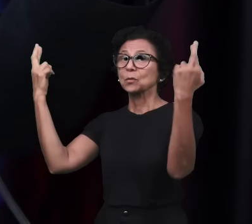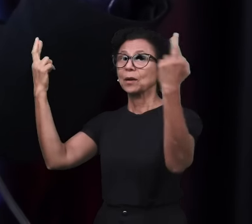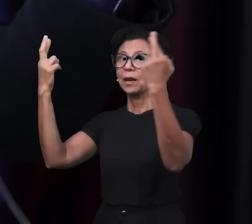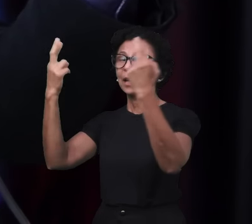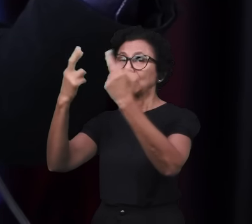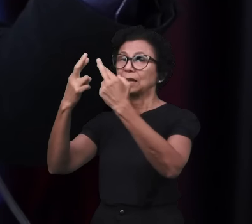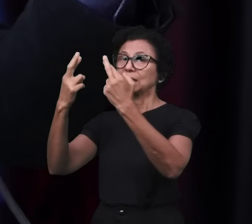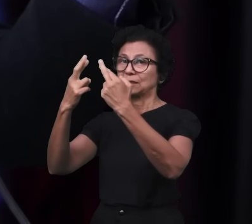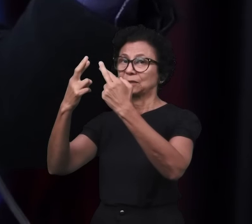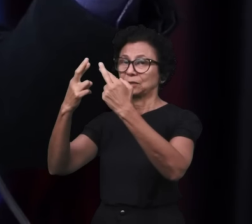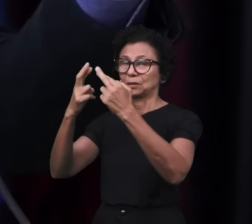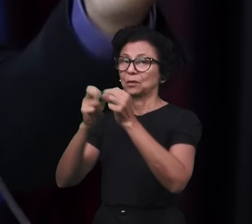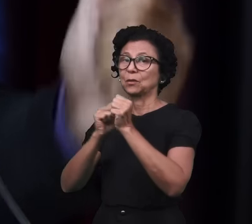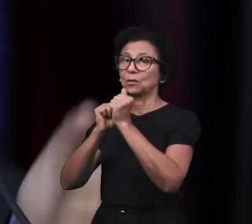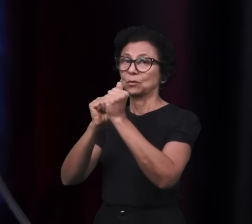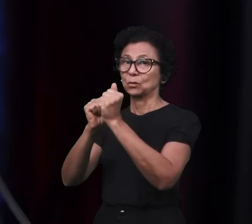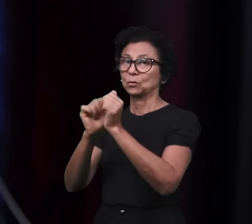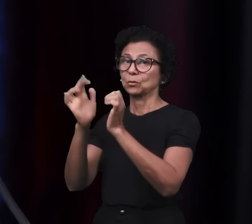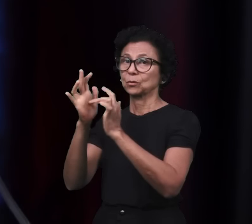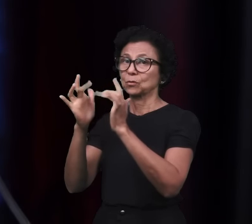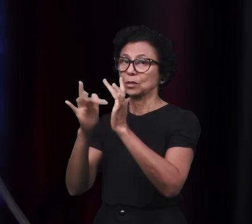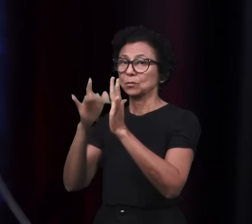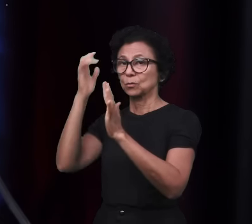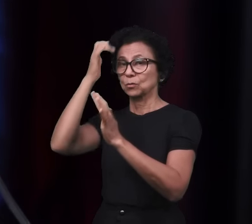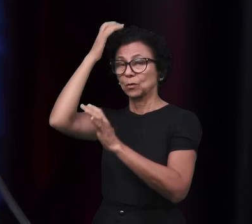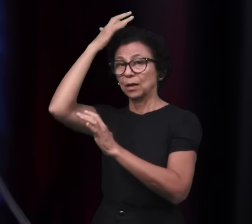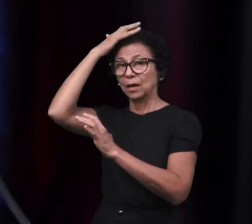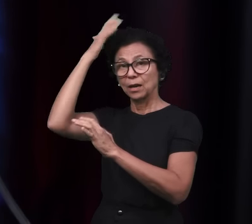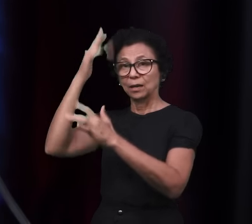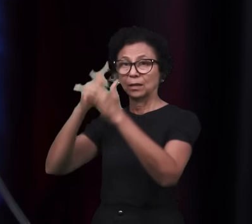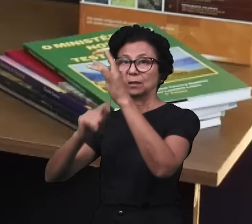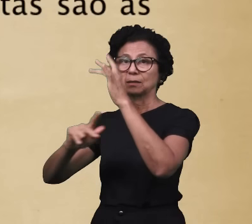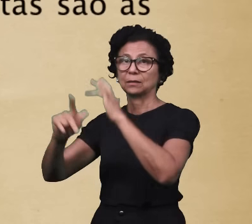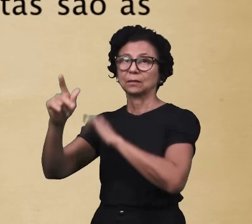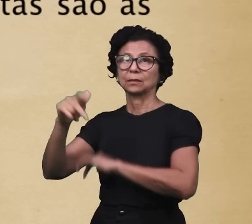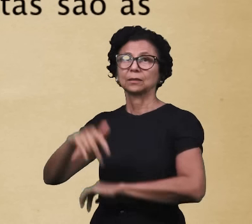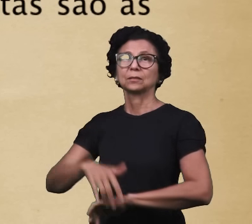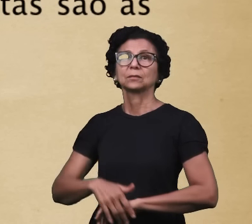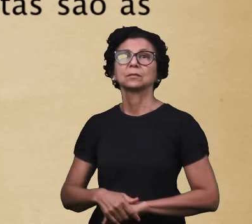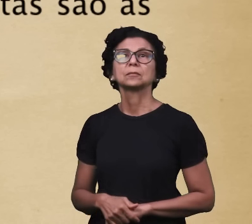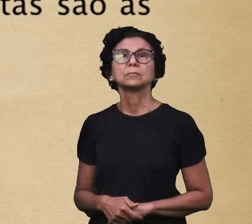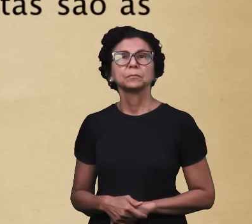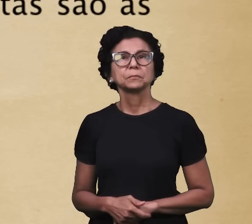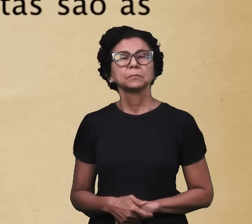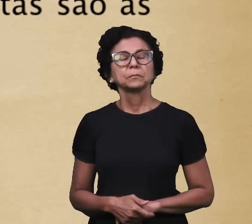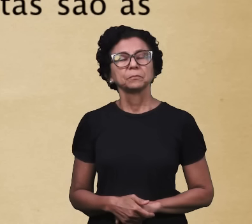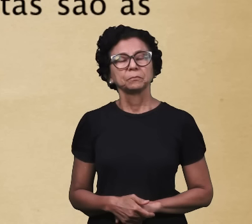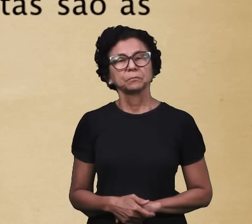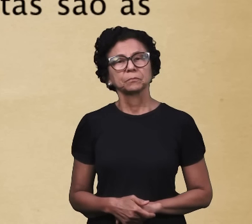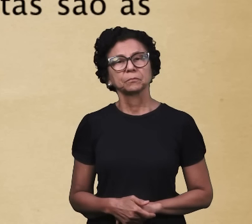indo, né, para o reino celestial que o Senhor tem preparado. É muito profundo isso, porque